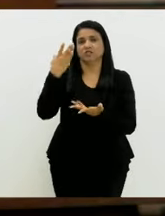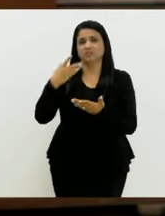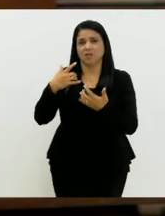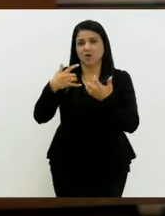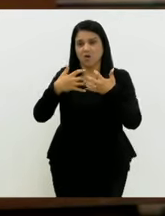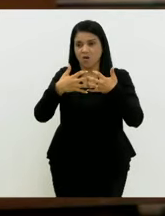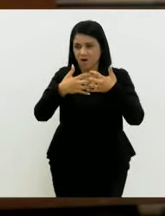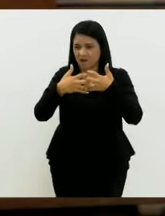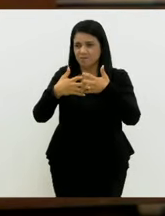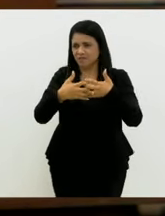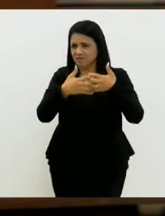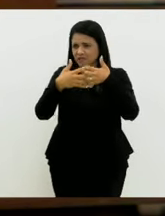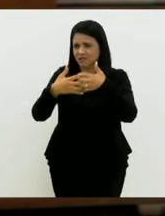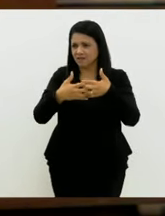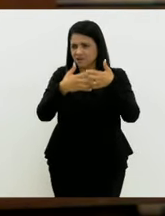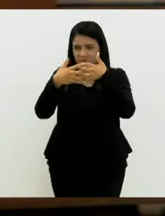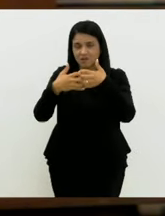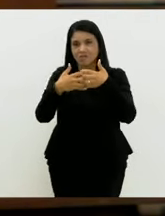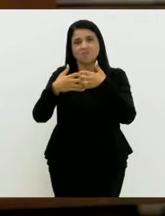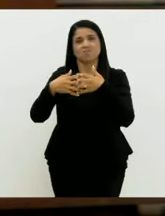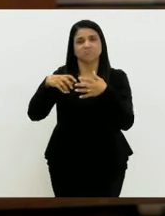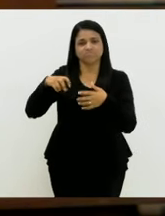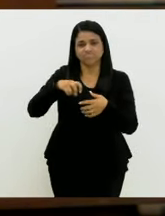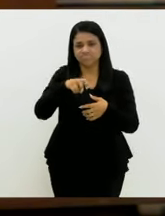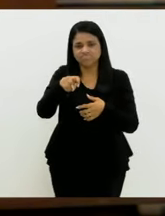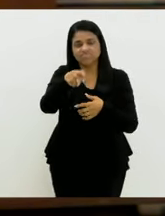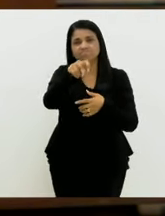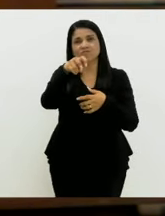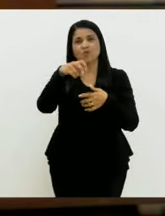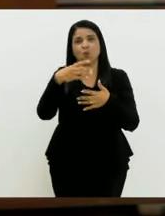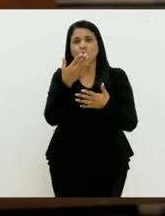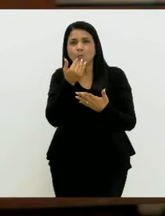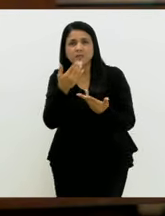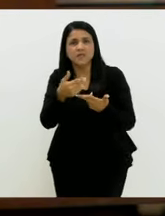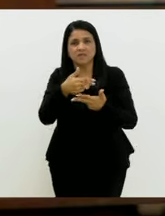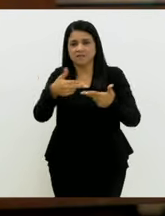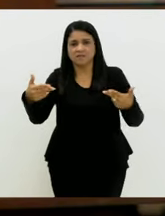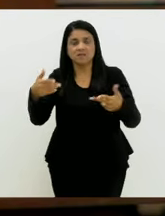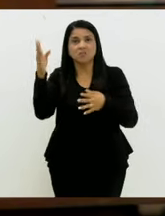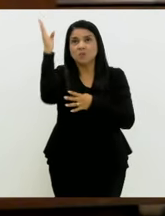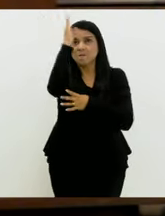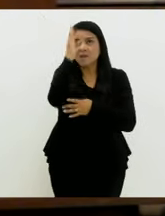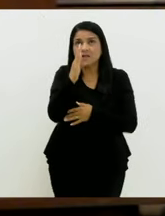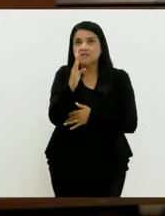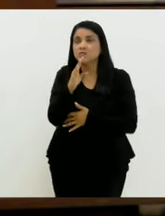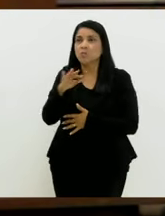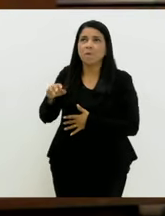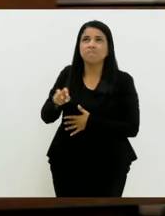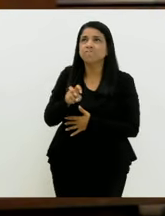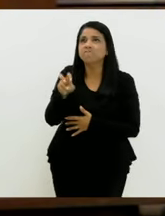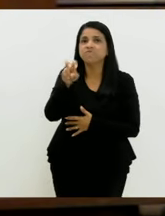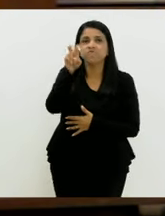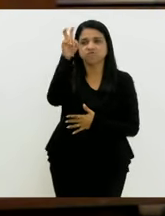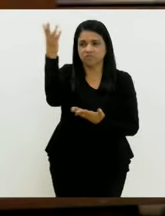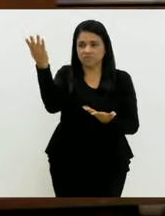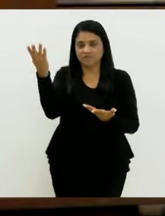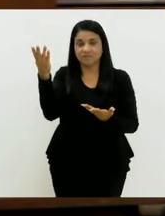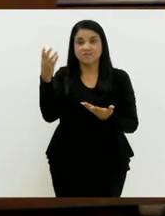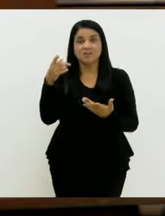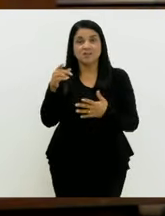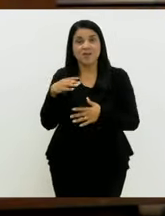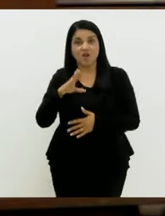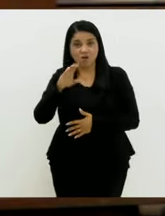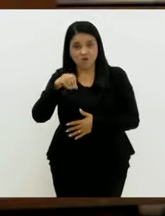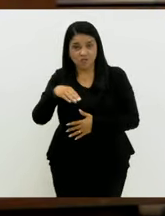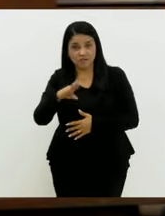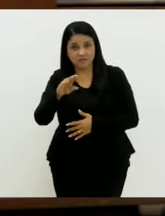BR-040 corta o Brasil inteiro, é um eixo que corta o Brasil adentro. E essa concessionária consegue, também